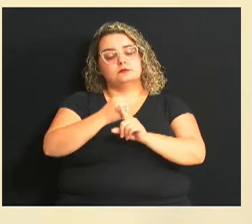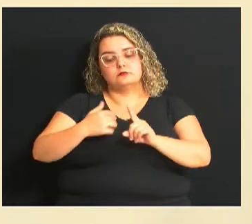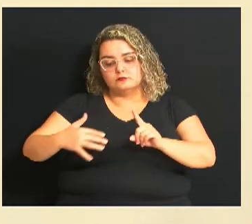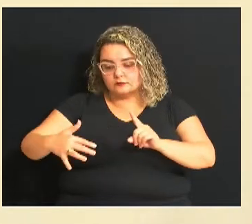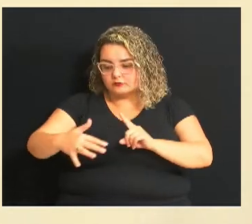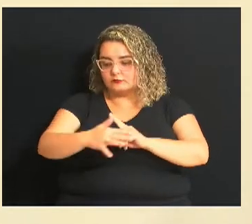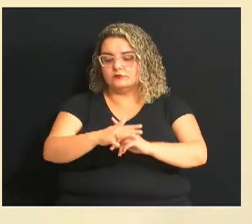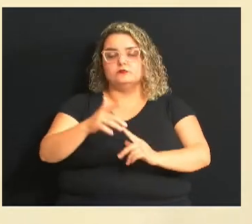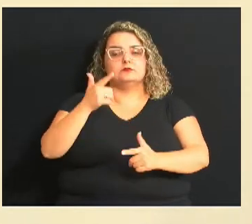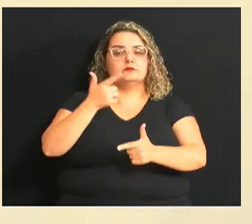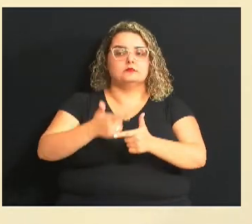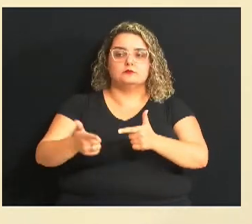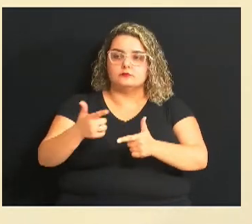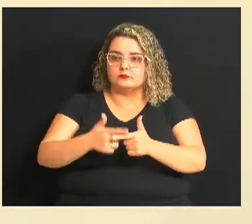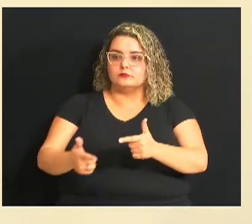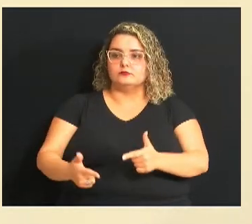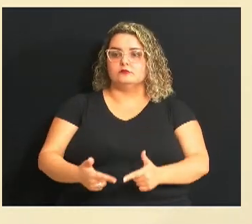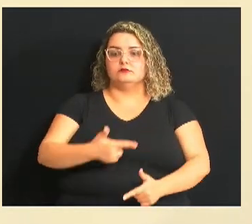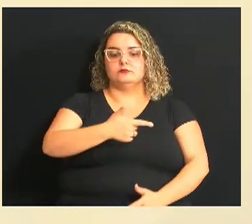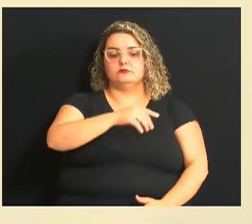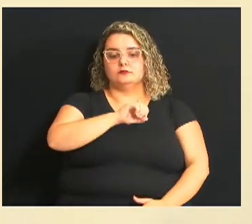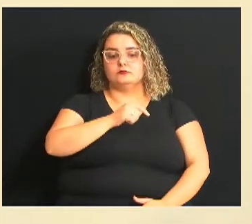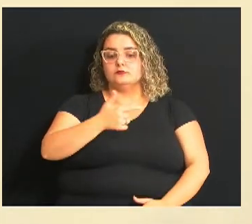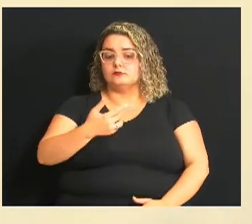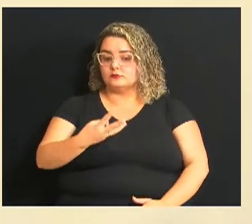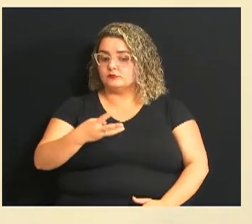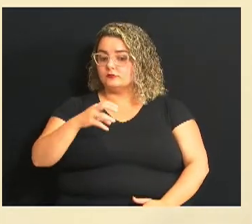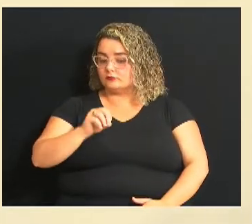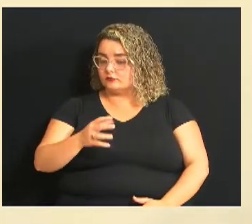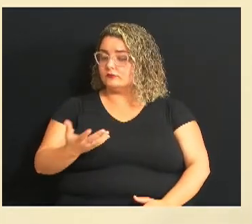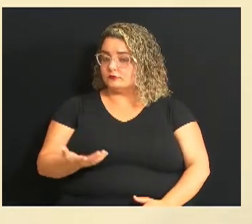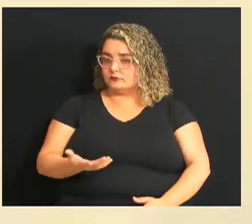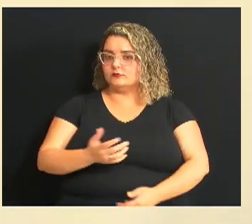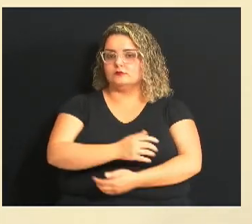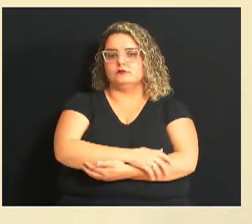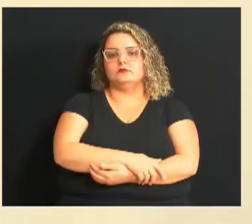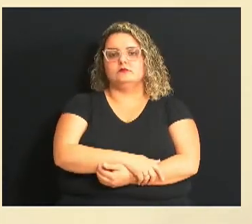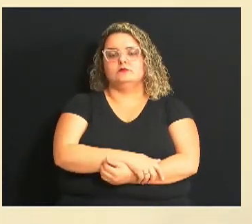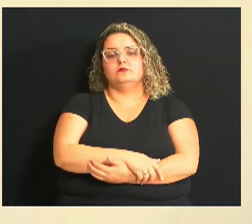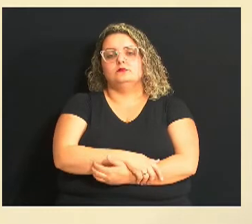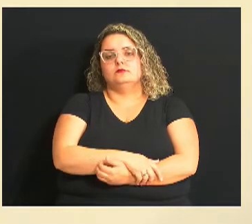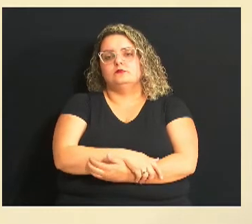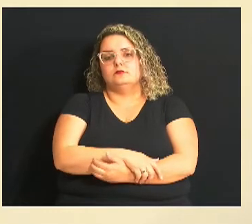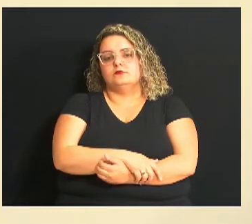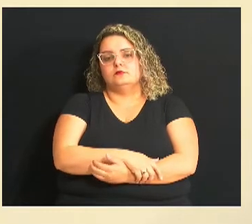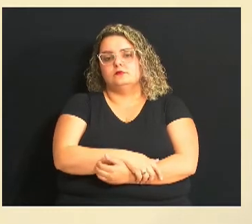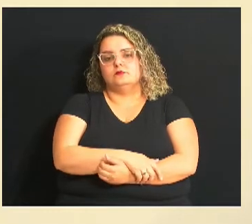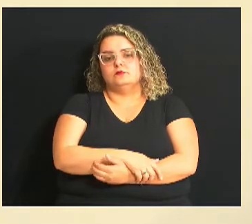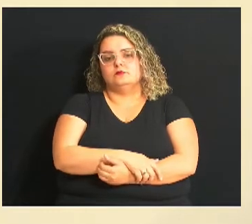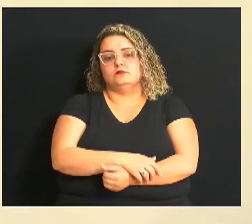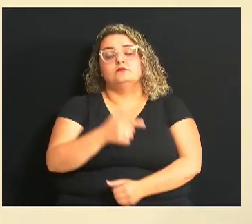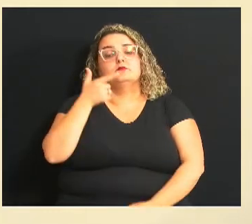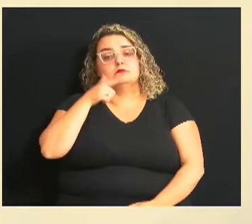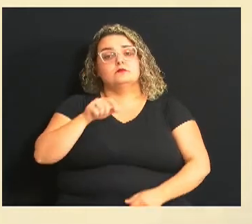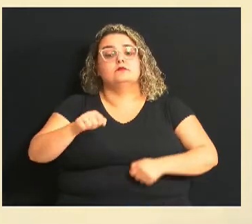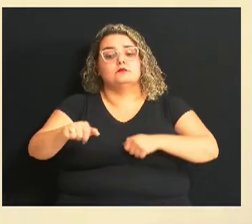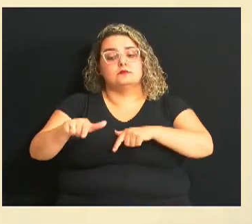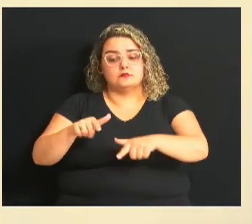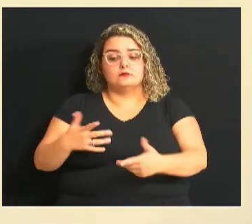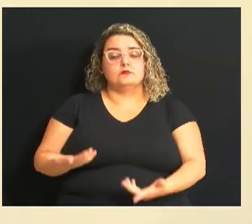problemas da Agenda 2030. Então, quando a gente vê que a gente consegue formar um aluno que já tem essa